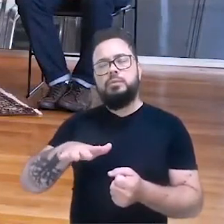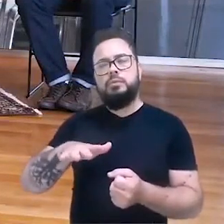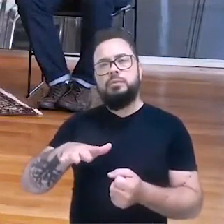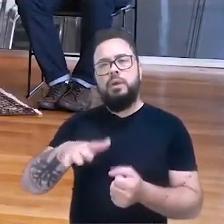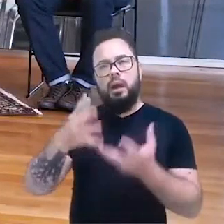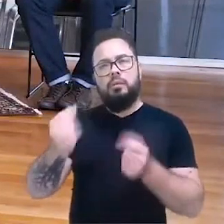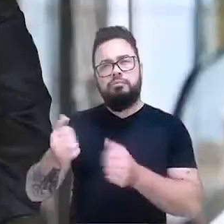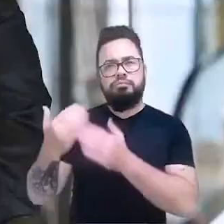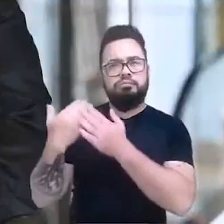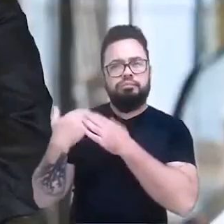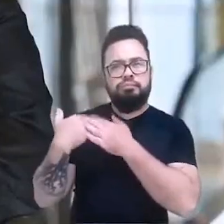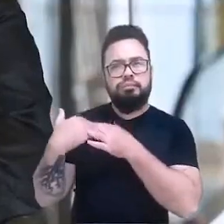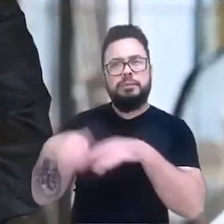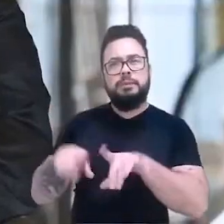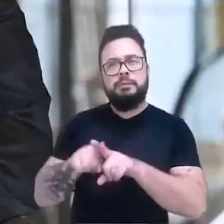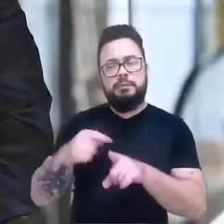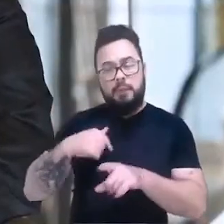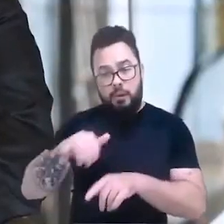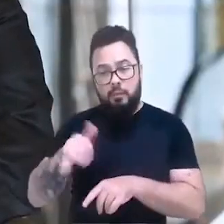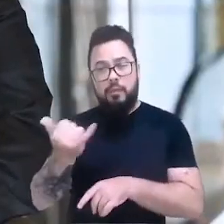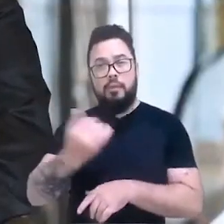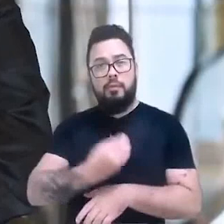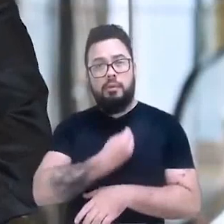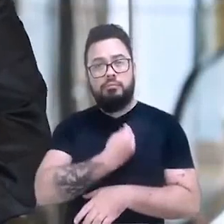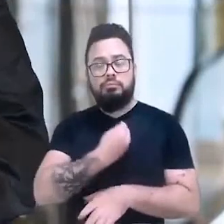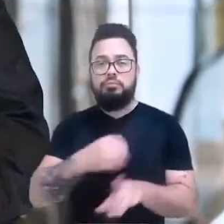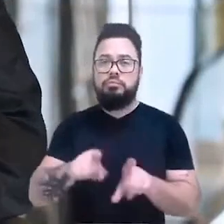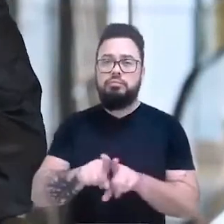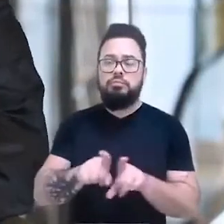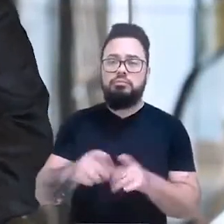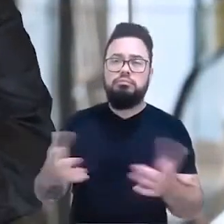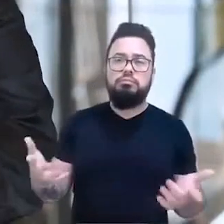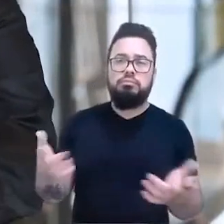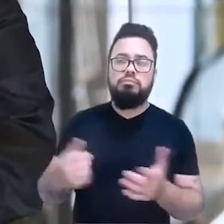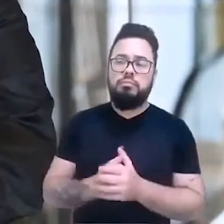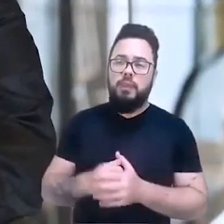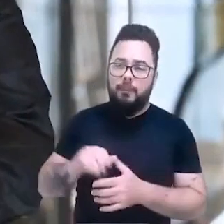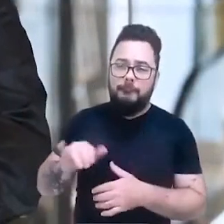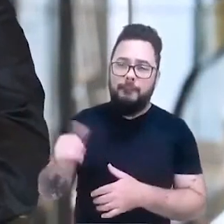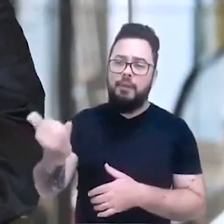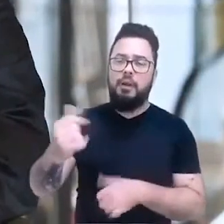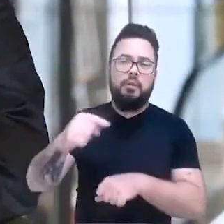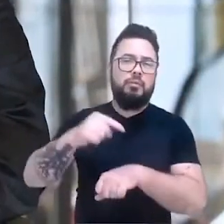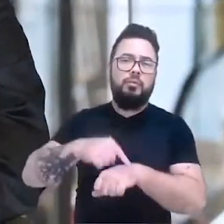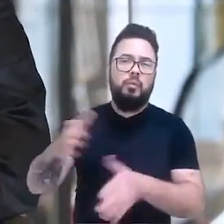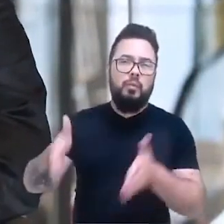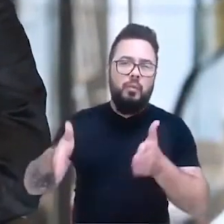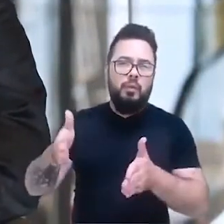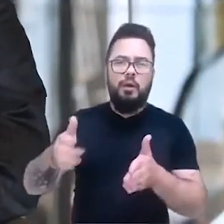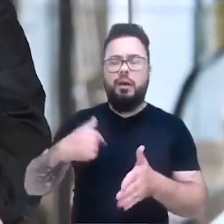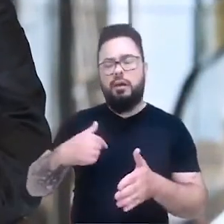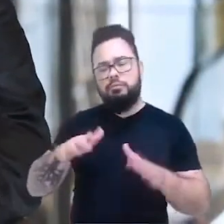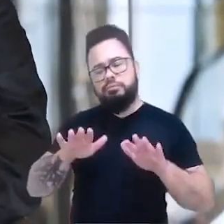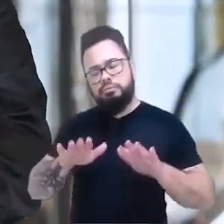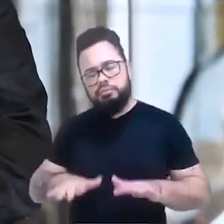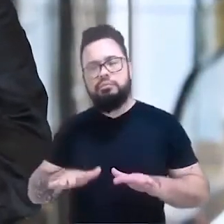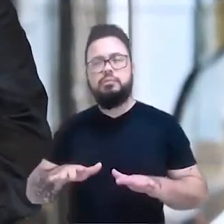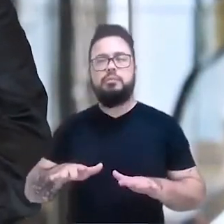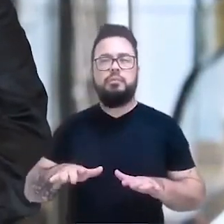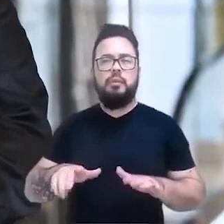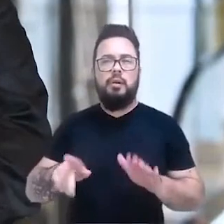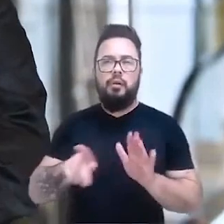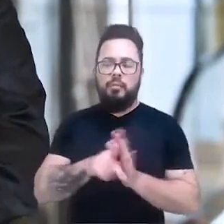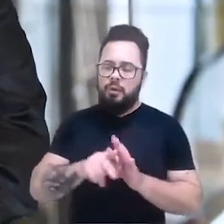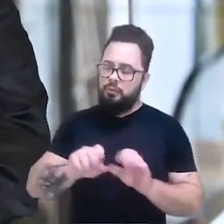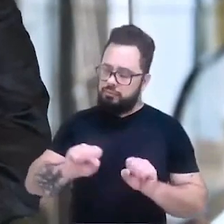momento e aceitar e se curtir, né? Vamos só resumir: curtir o seu lugar, né? Eu estou bem confortável